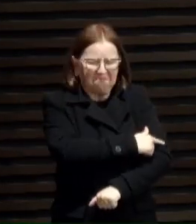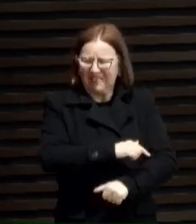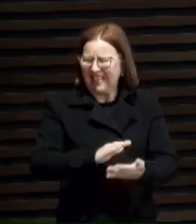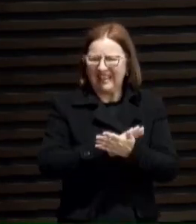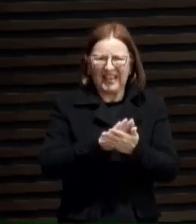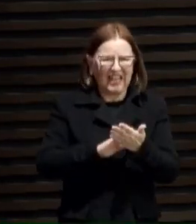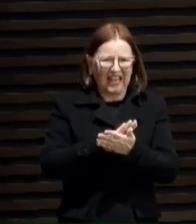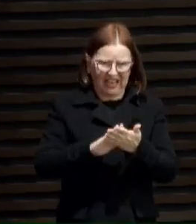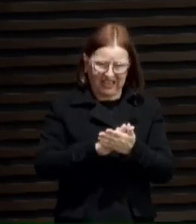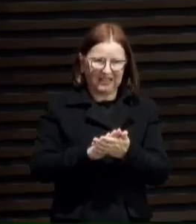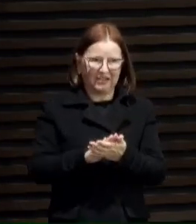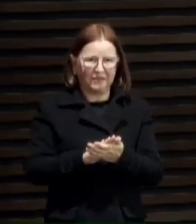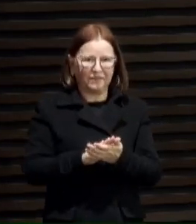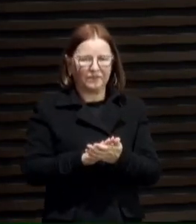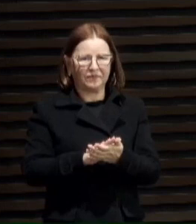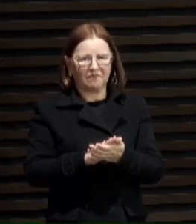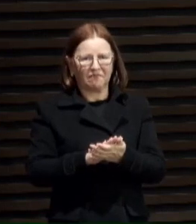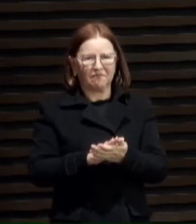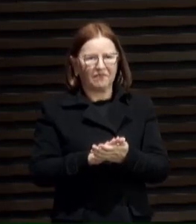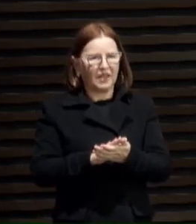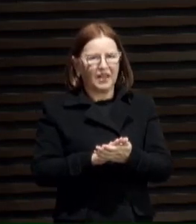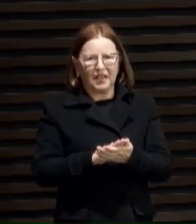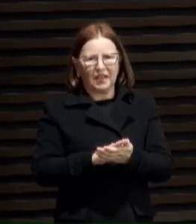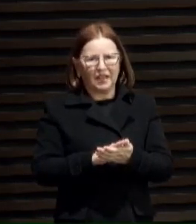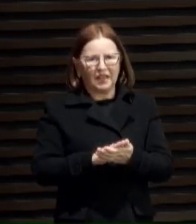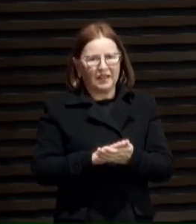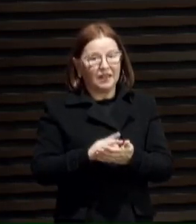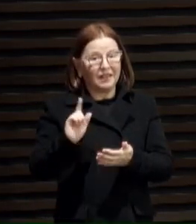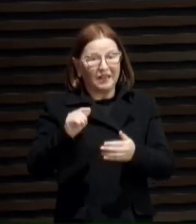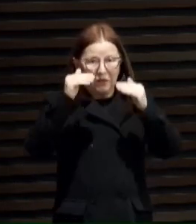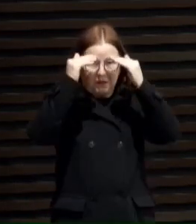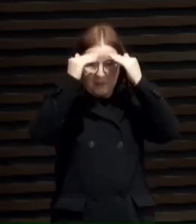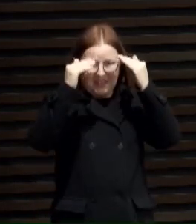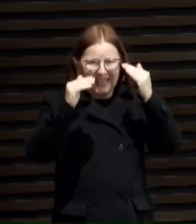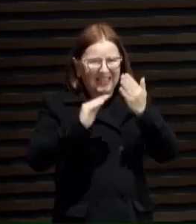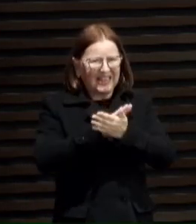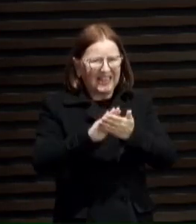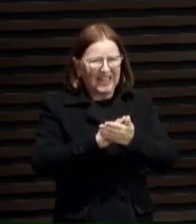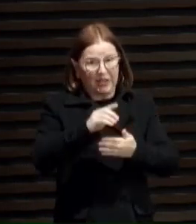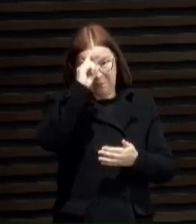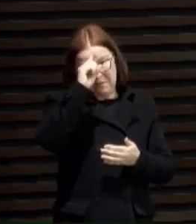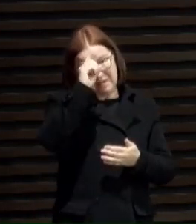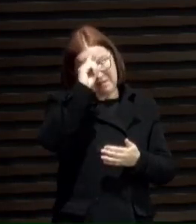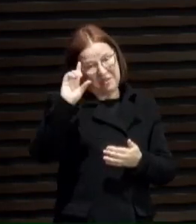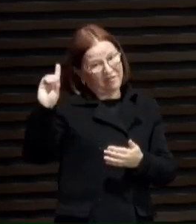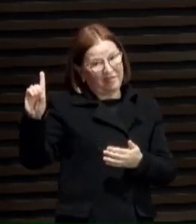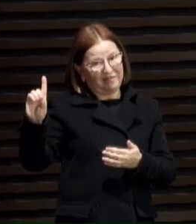Deus. Eles não tinham nenhuma observância dos mandamentos de Deus. Eles